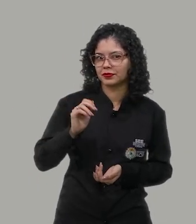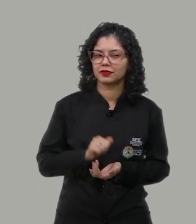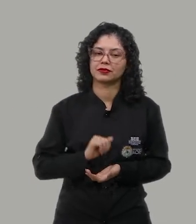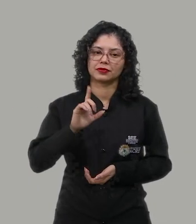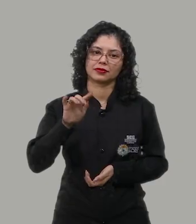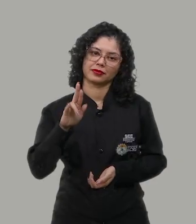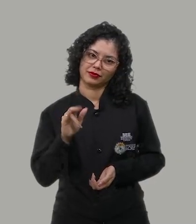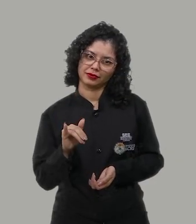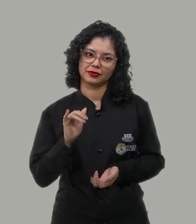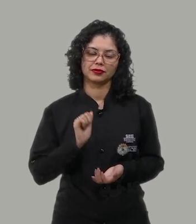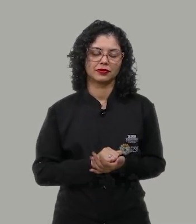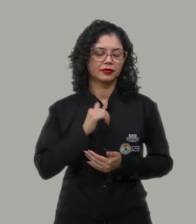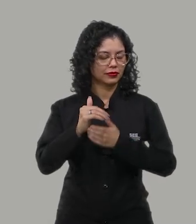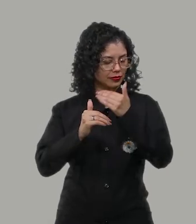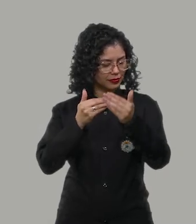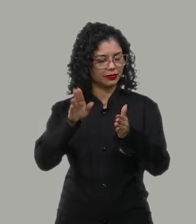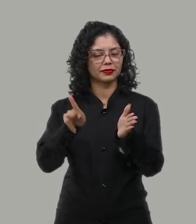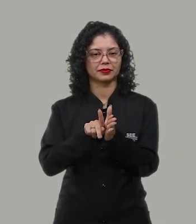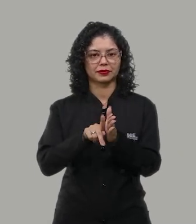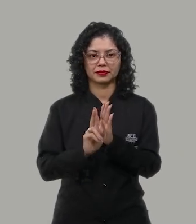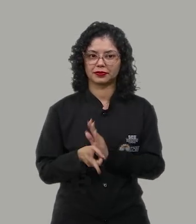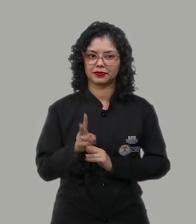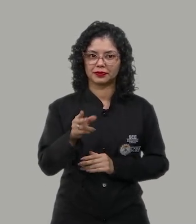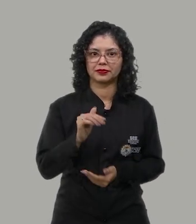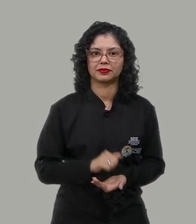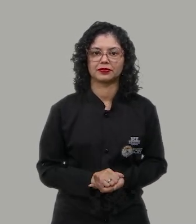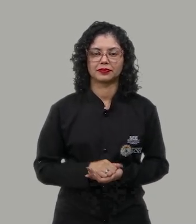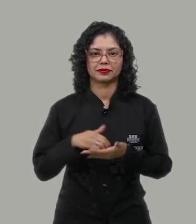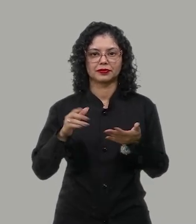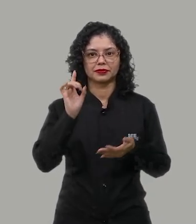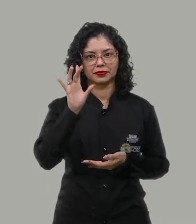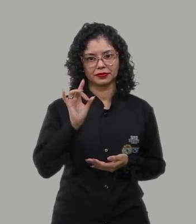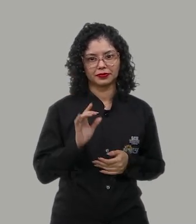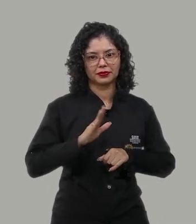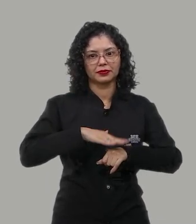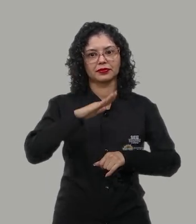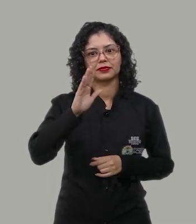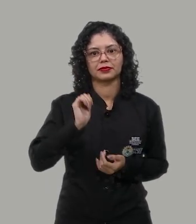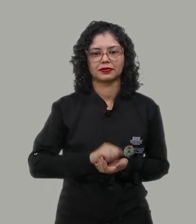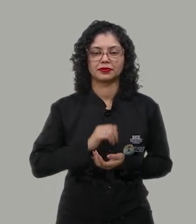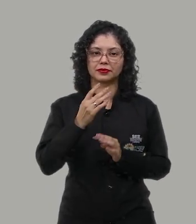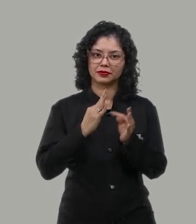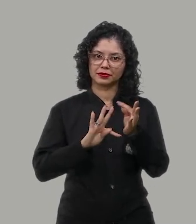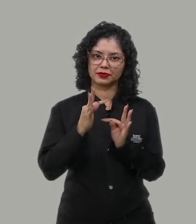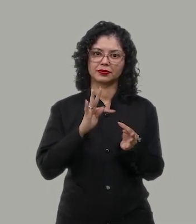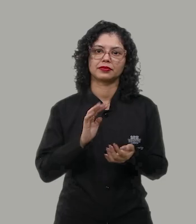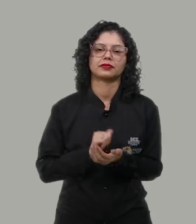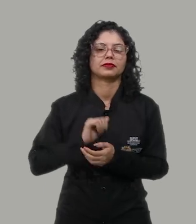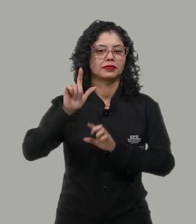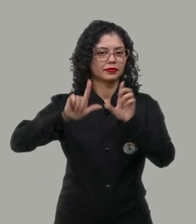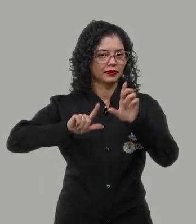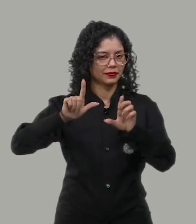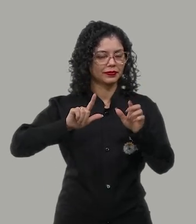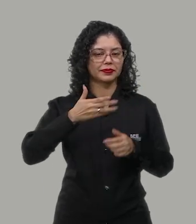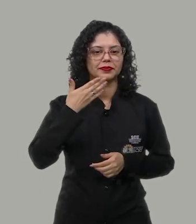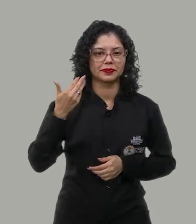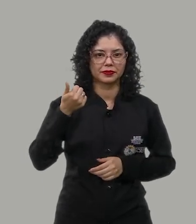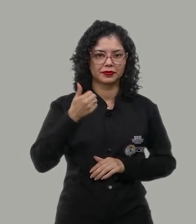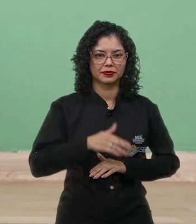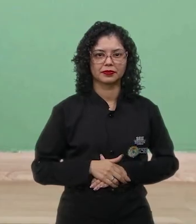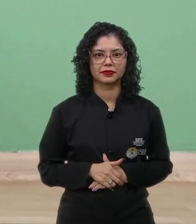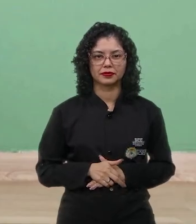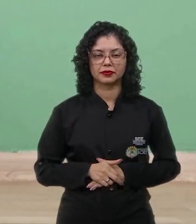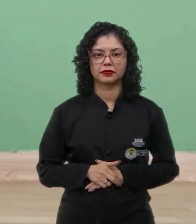OLED, QLED e assim, ó, por diante. Então, cada vez mais essa tecnologia ali das televisões está